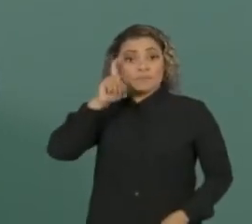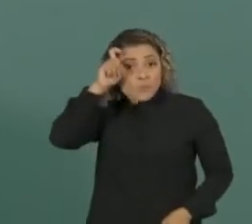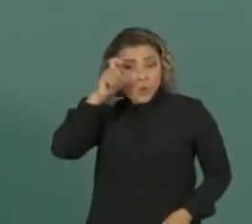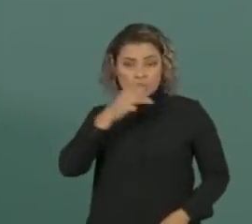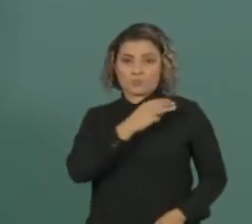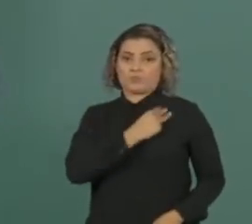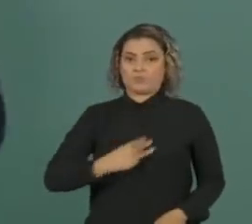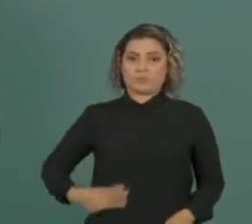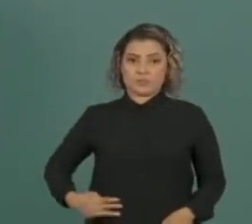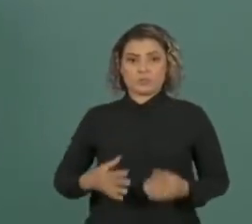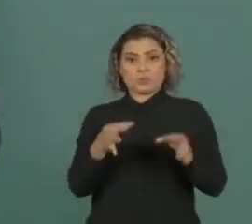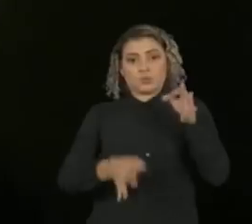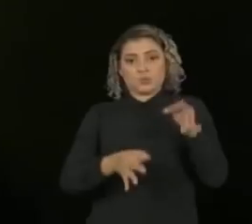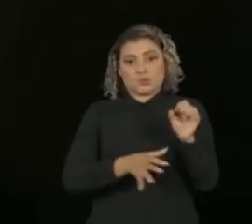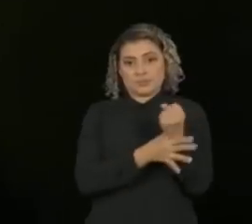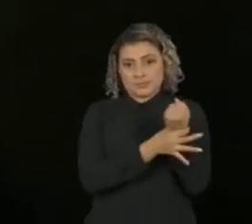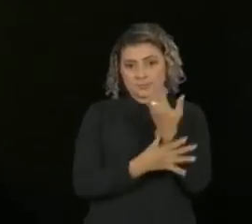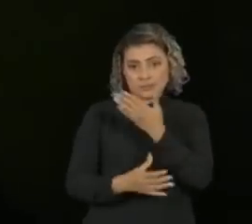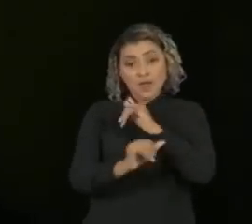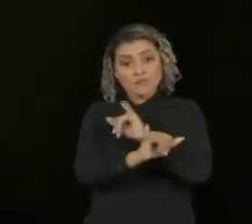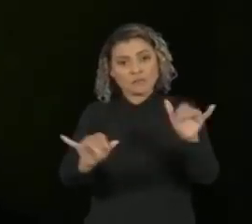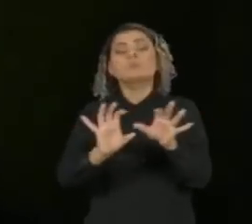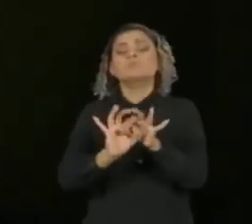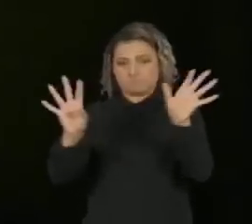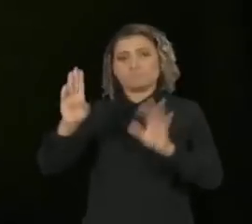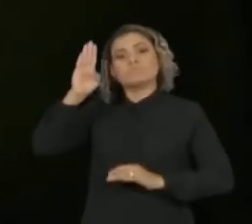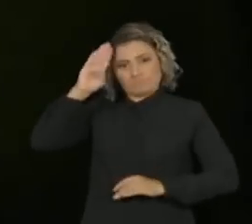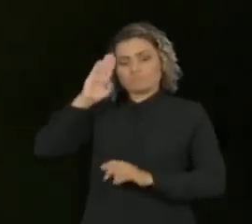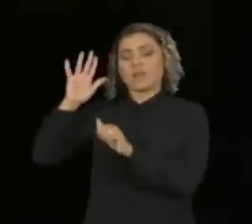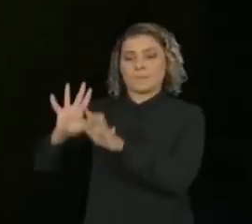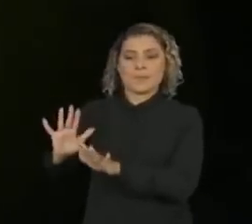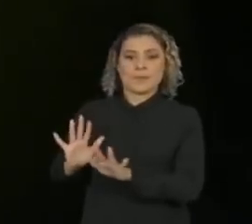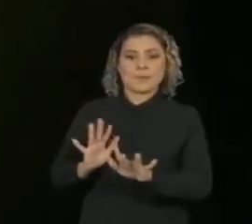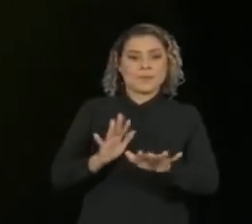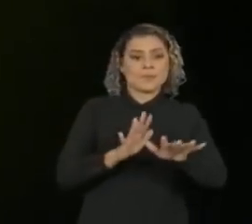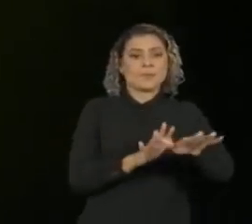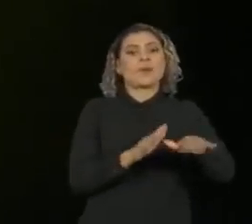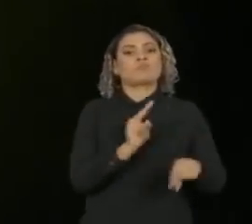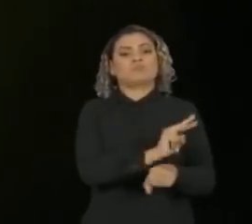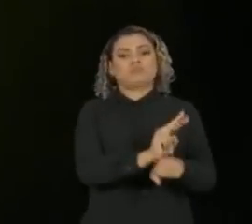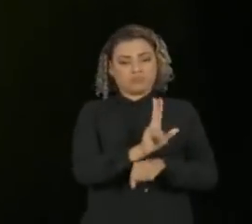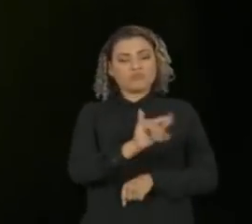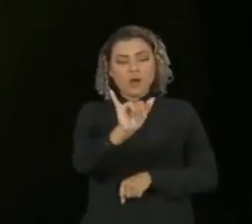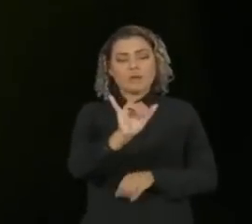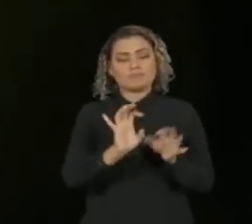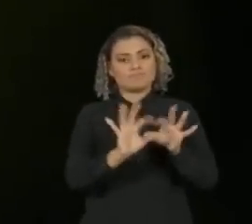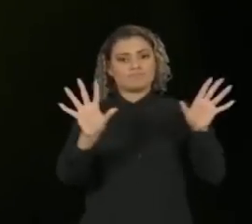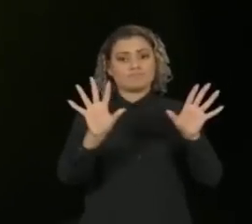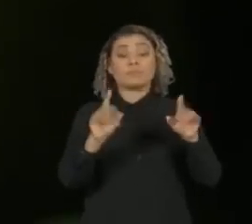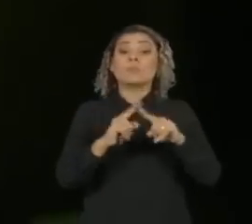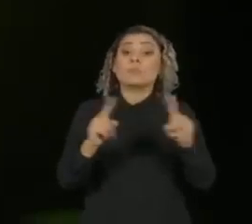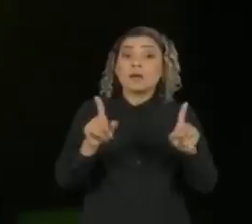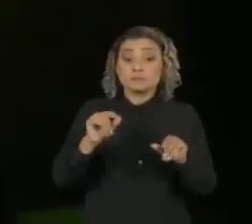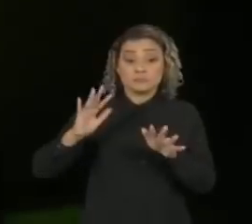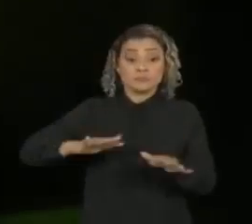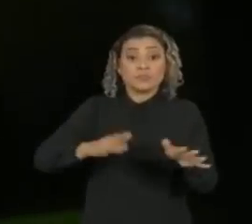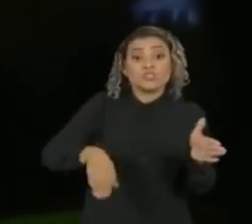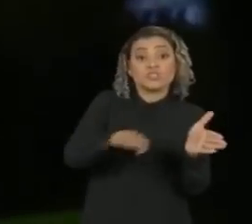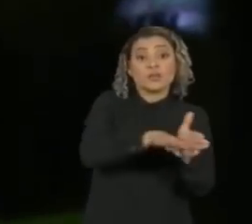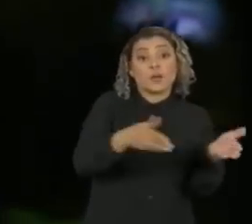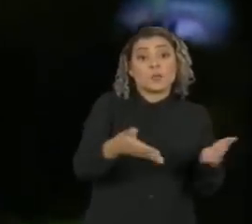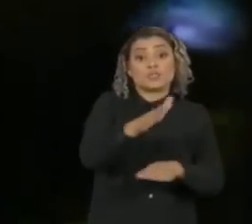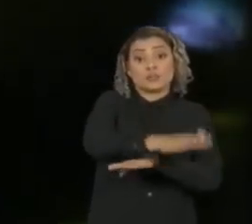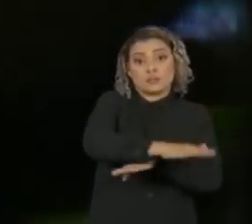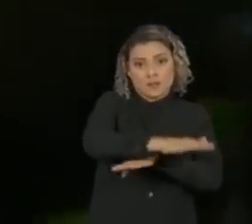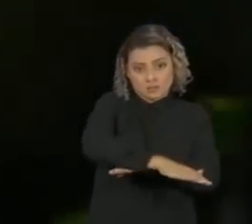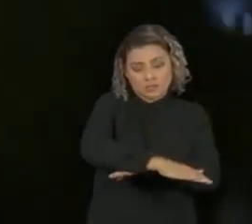e Segurança Pública, Sérgio Moro, autorizou o envio da Força Nacional para o Ceará. As tropas deverão chegar agora à tarde